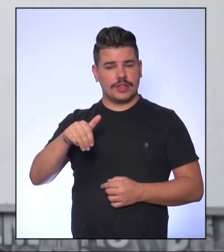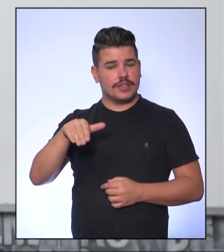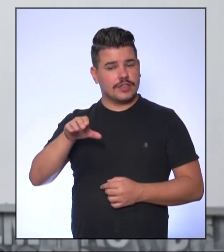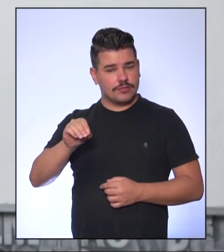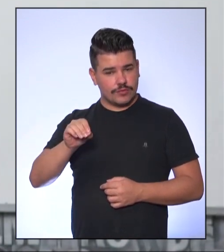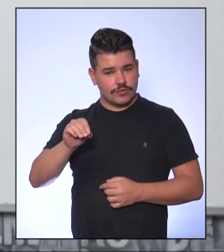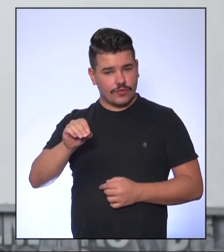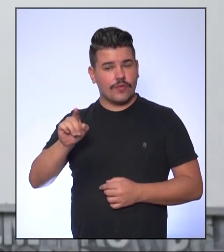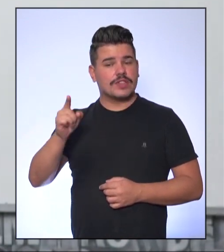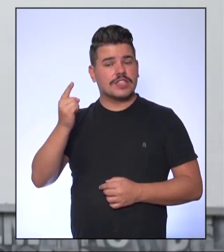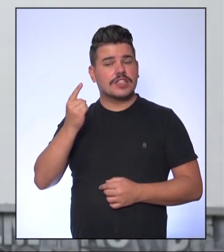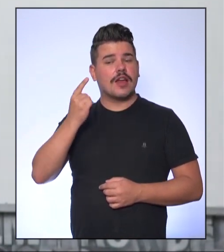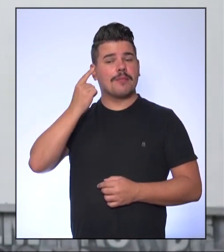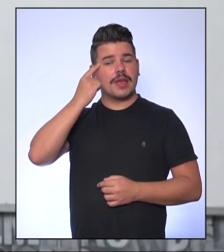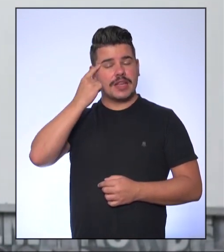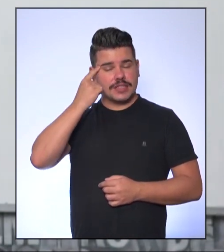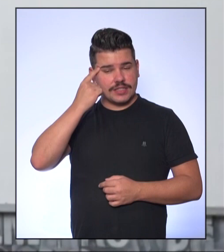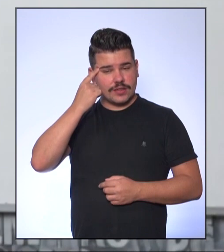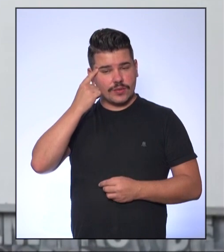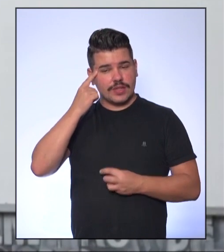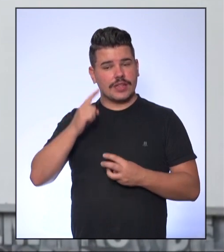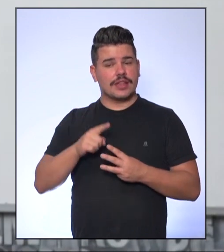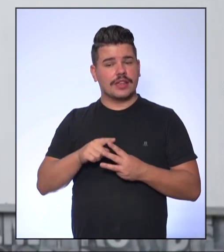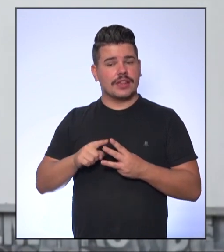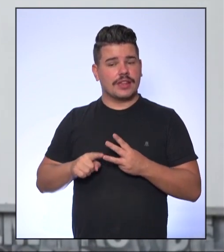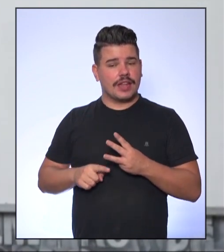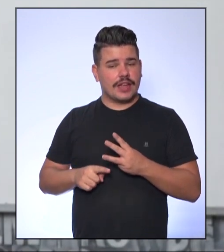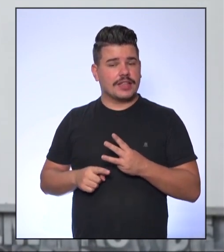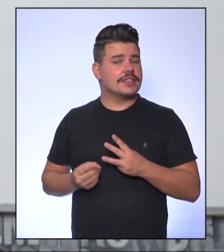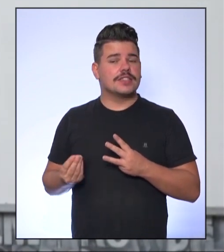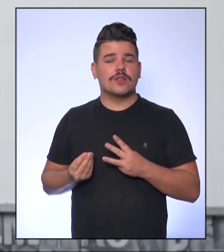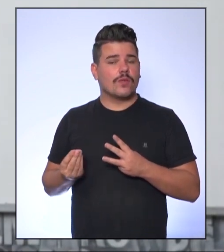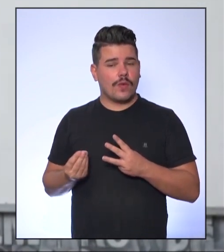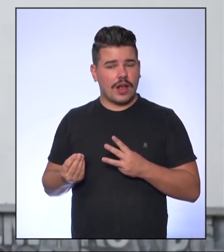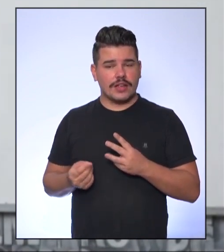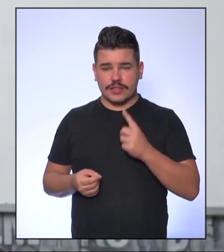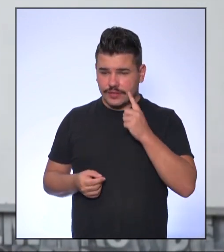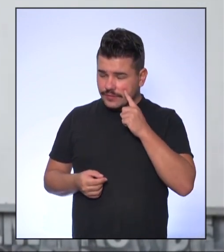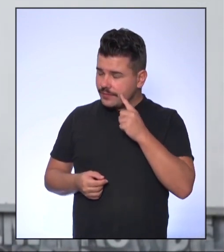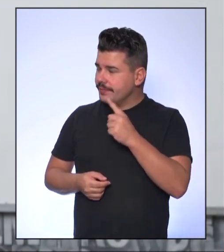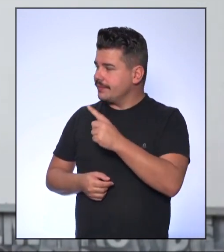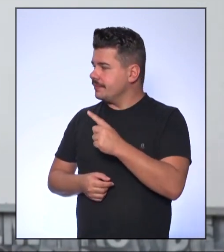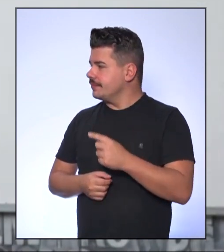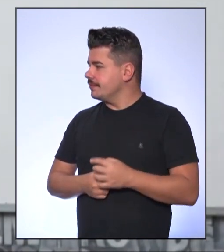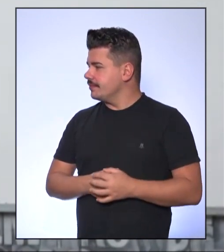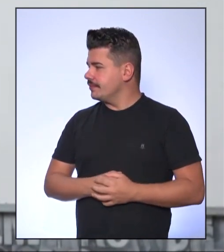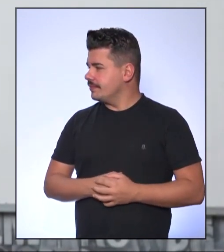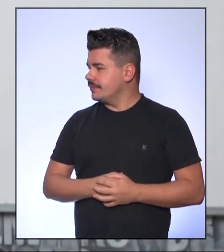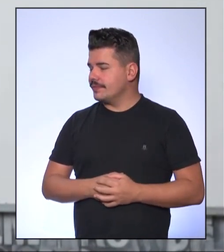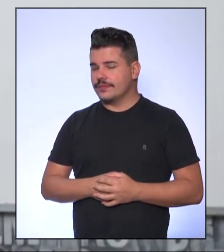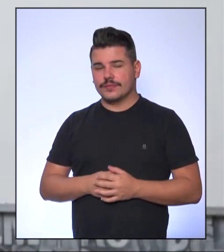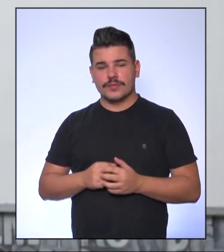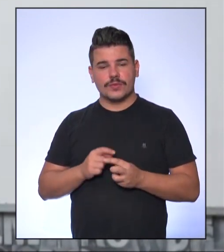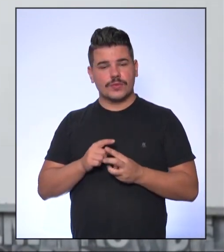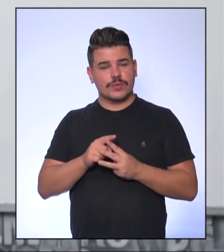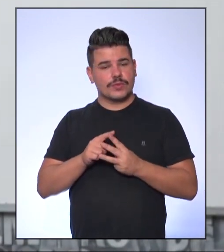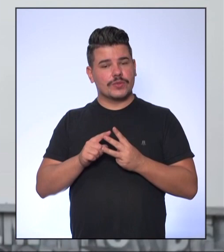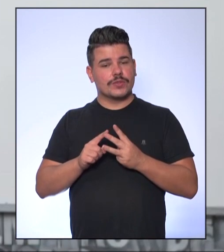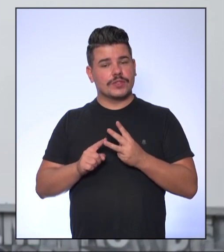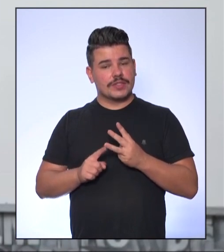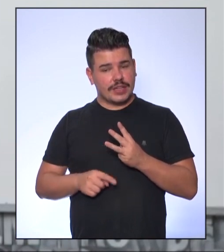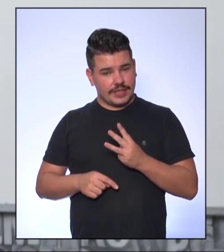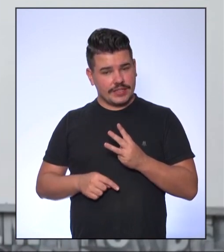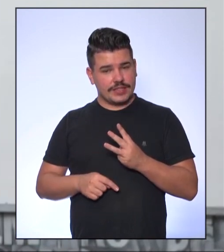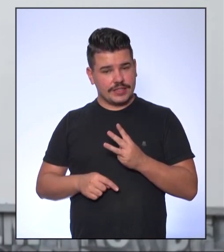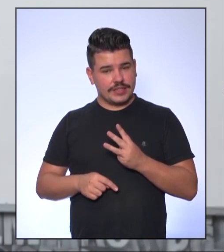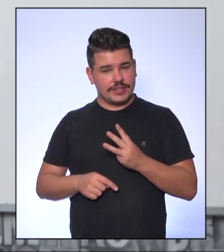Bacon e Hume. E aí, eu já tenho a ideia. Se para René